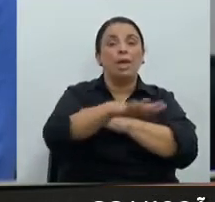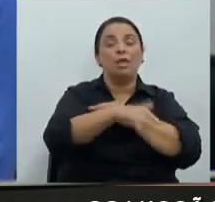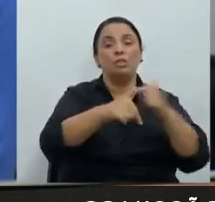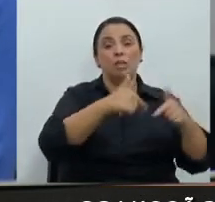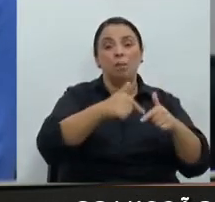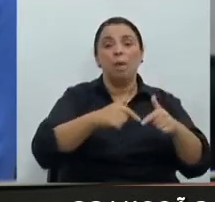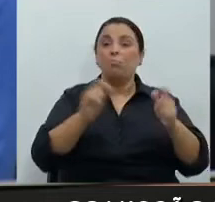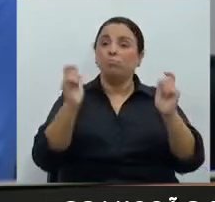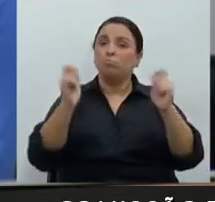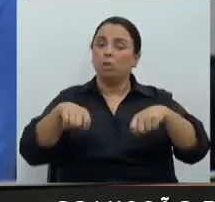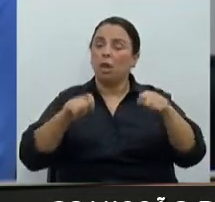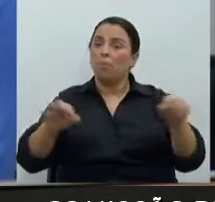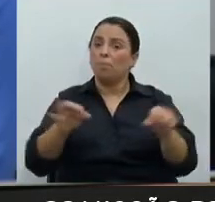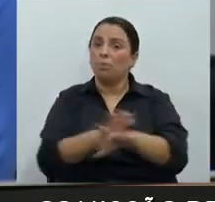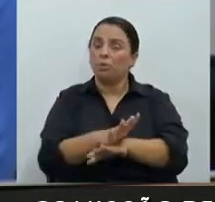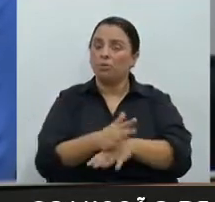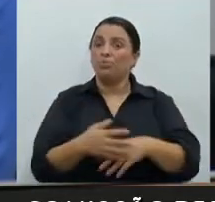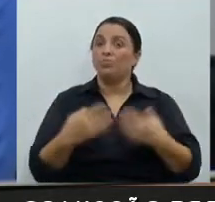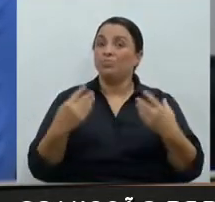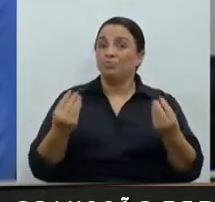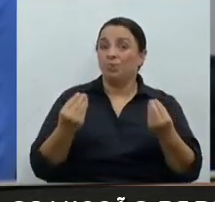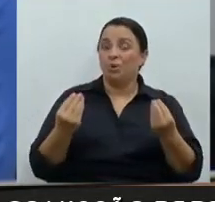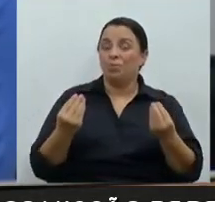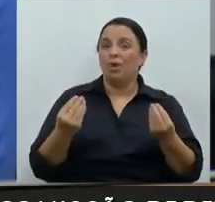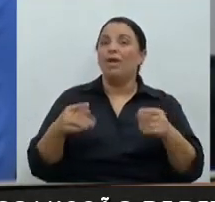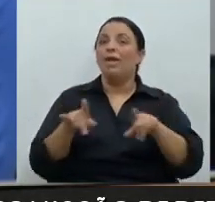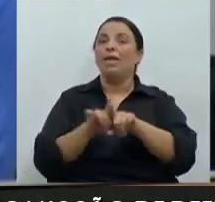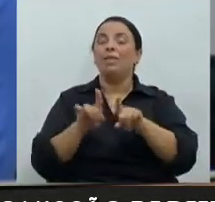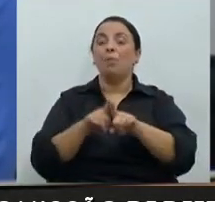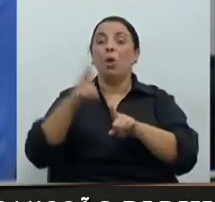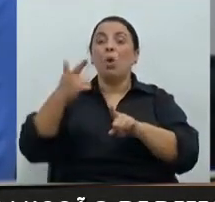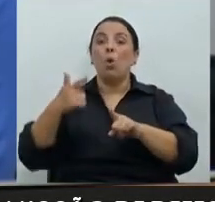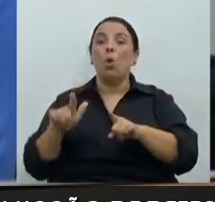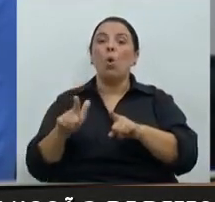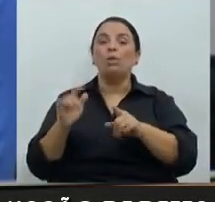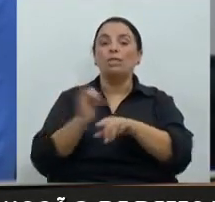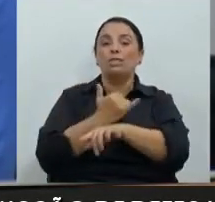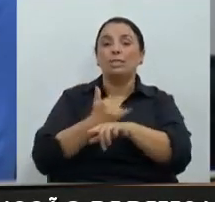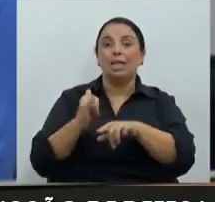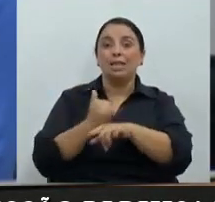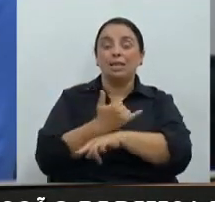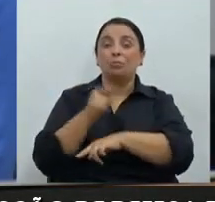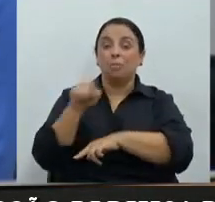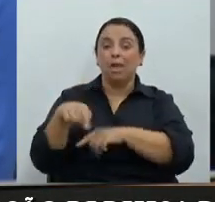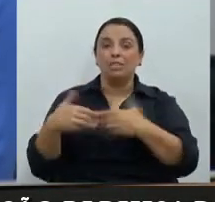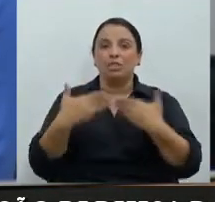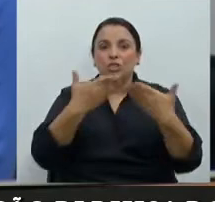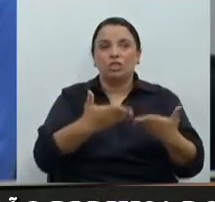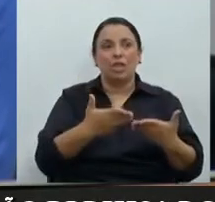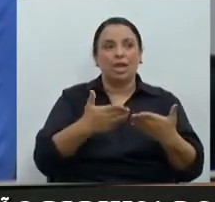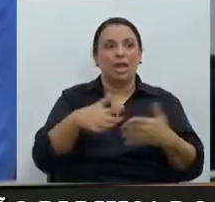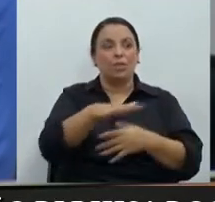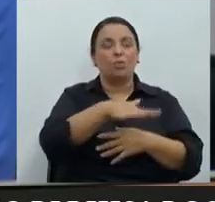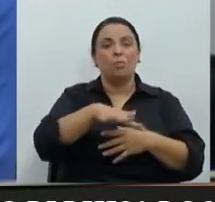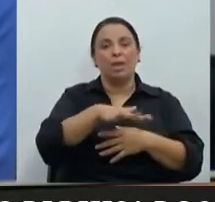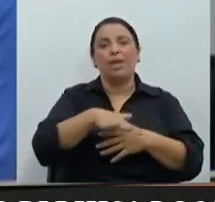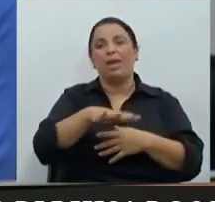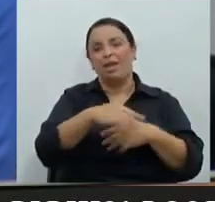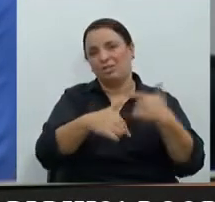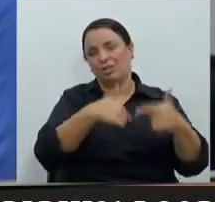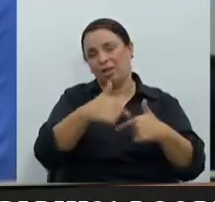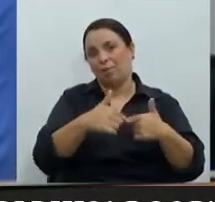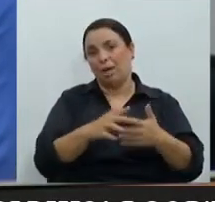também abrir as outras portas para essa chegada. Não, a oferta do curso por